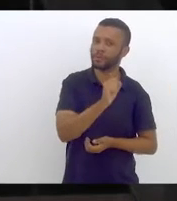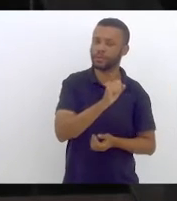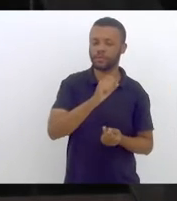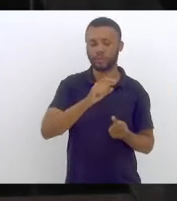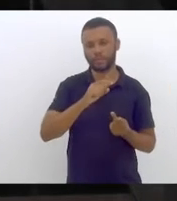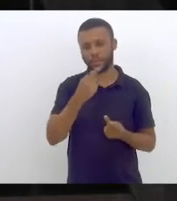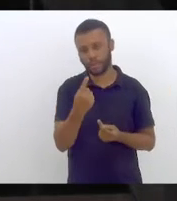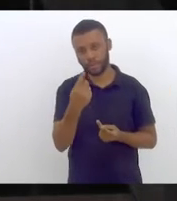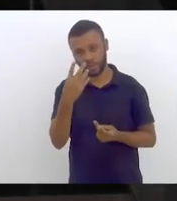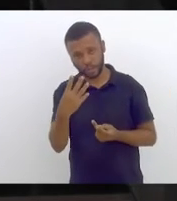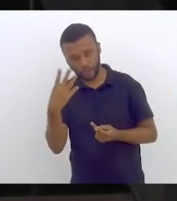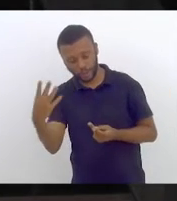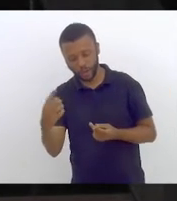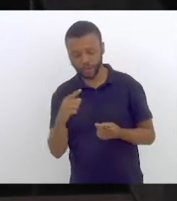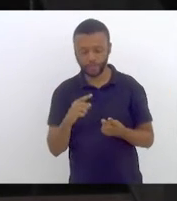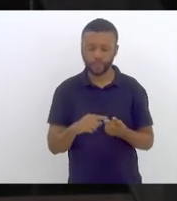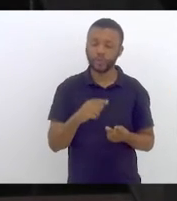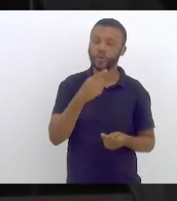48.144,